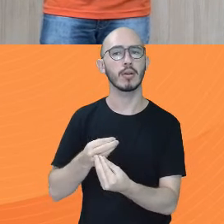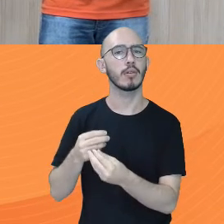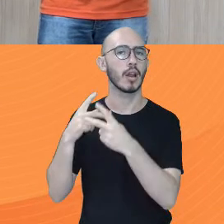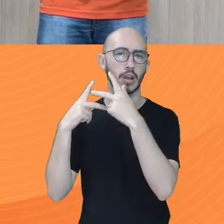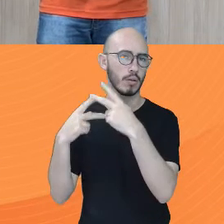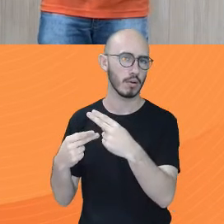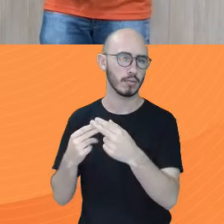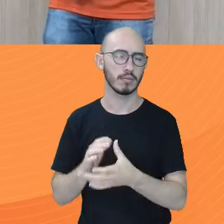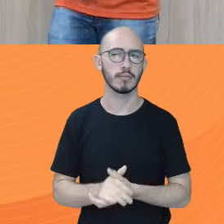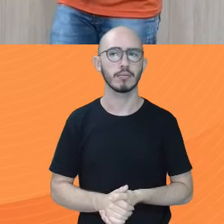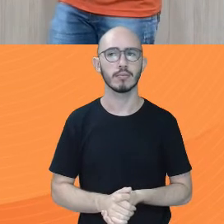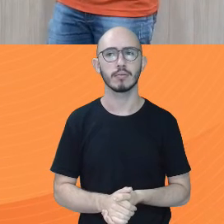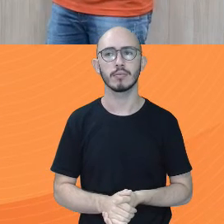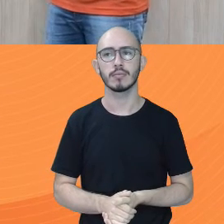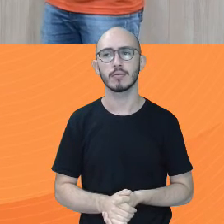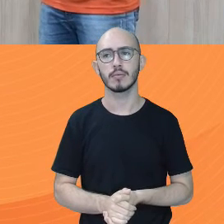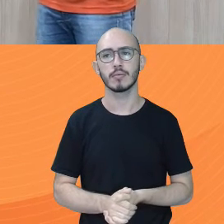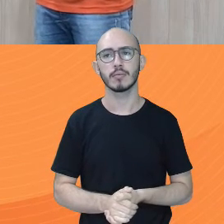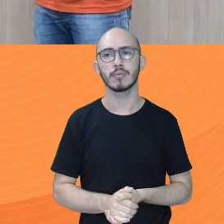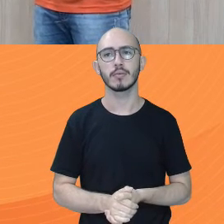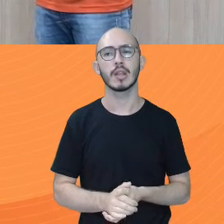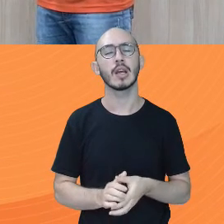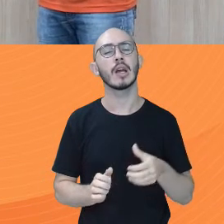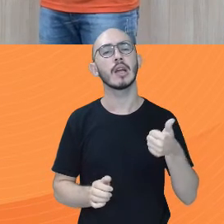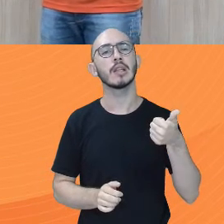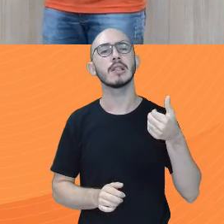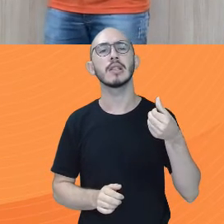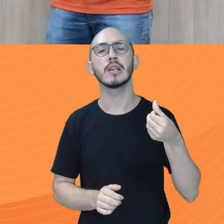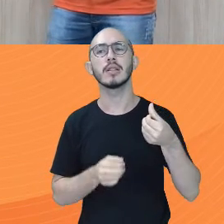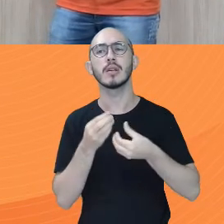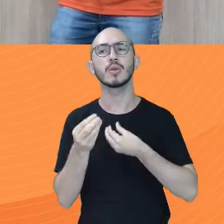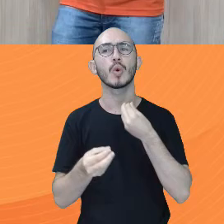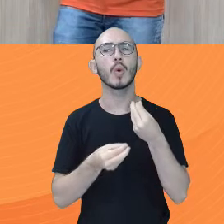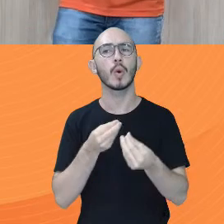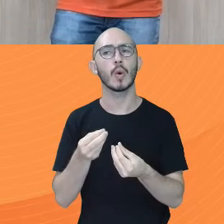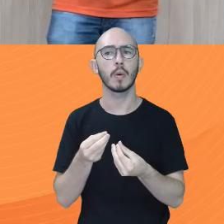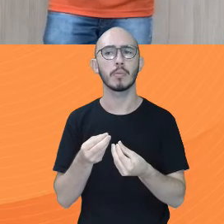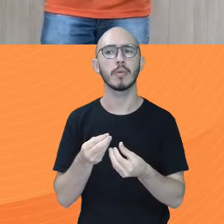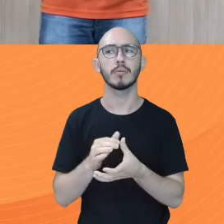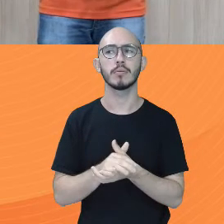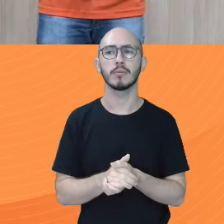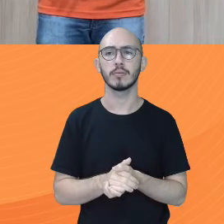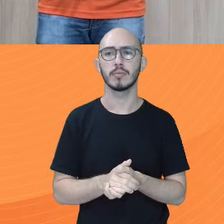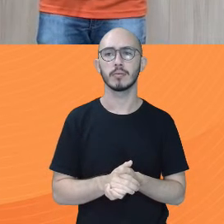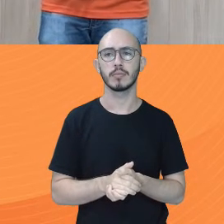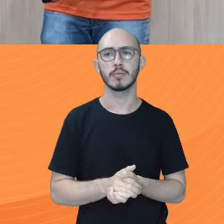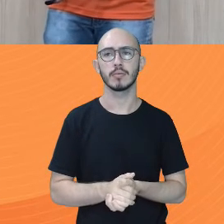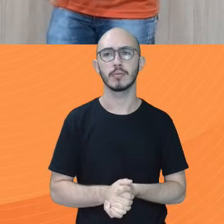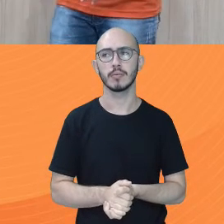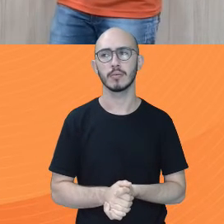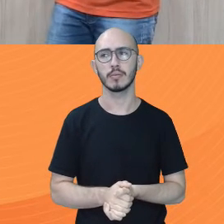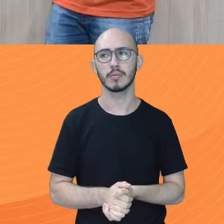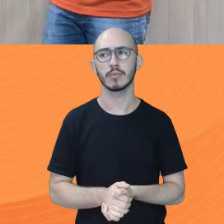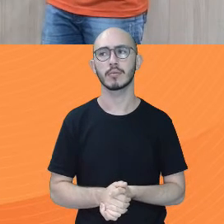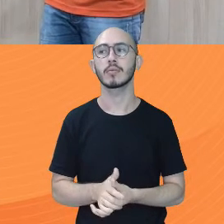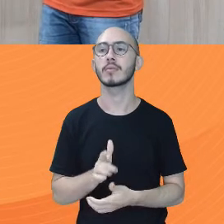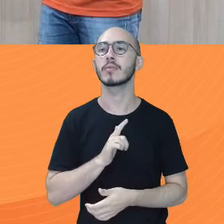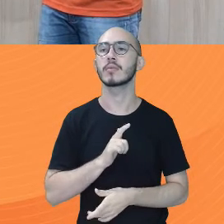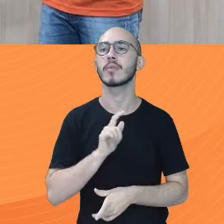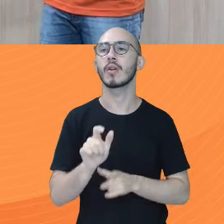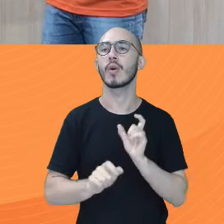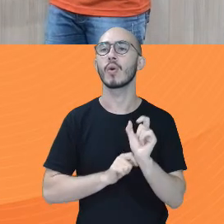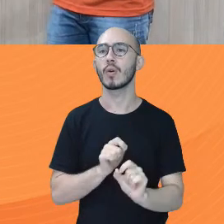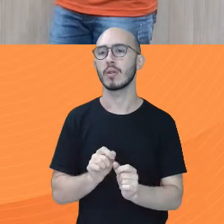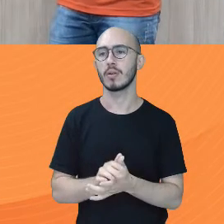x, beleza? E no caso do 16, Pedro, como é que a gente vai fazer aí essa questão do 16? Note também que